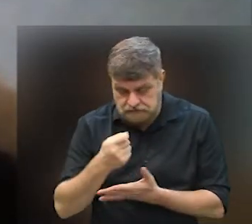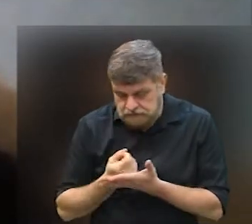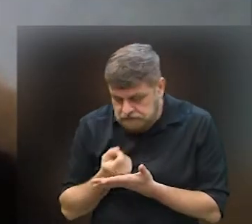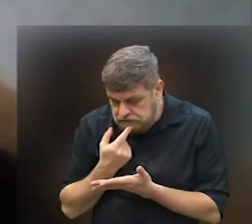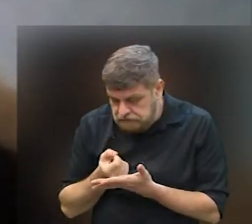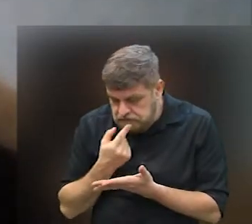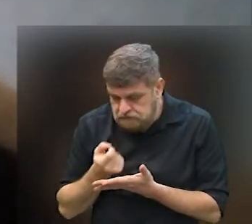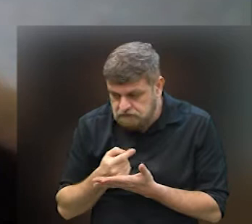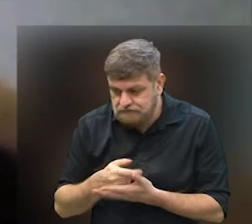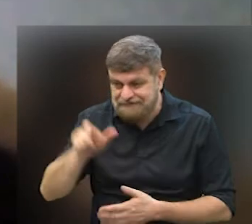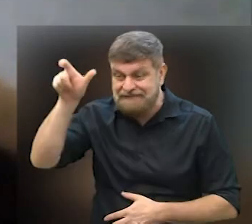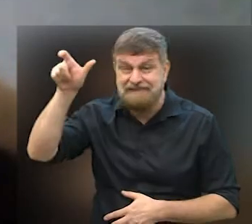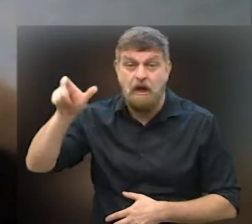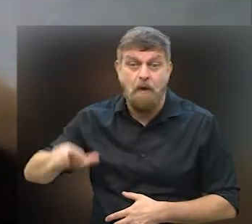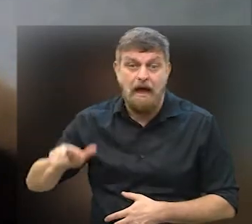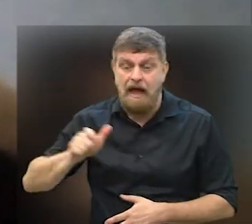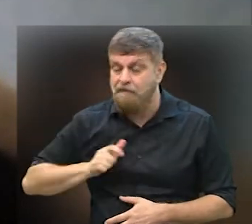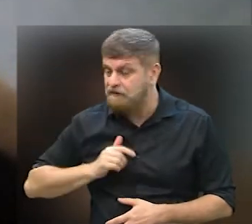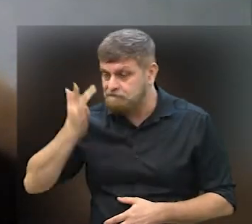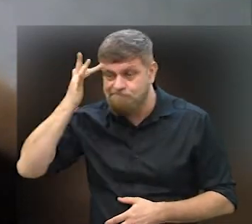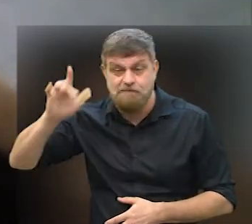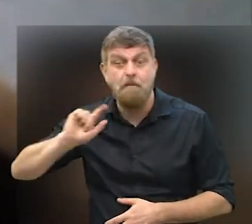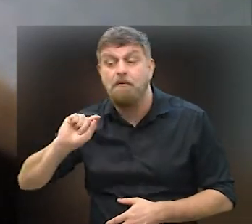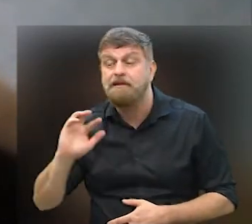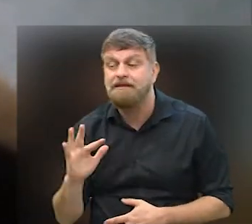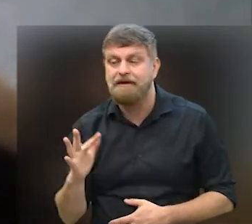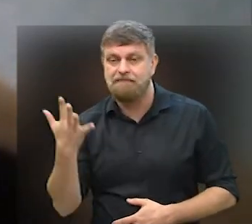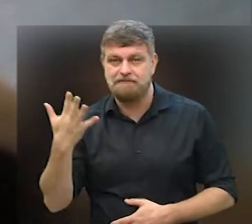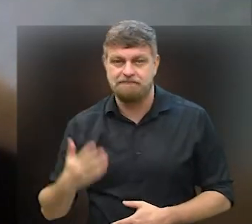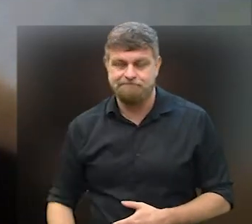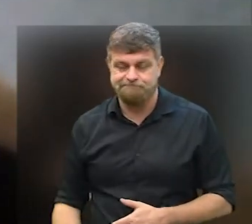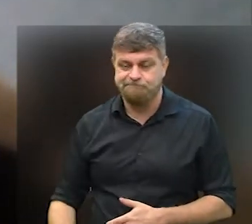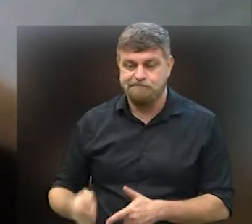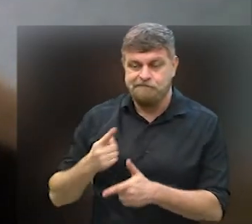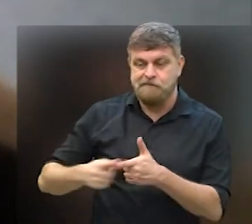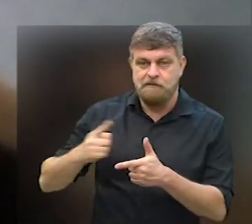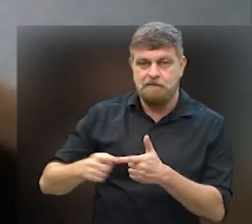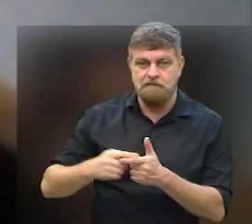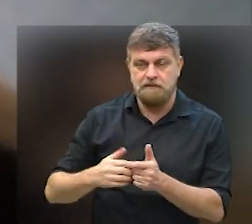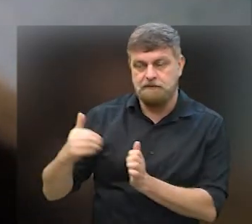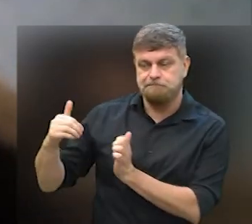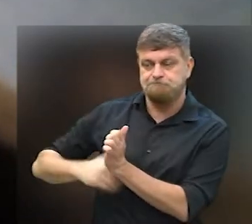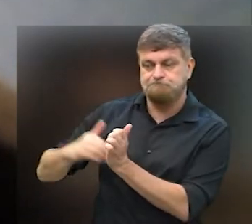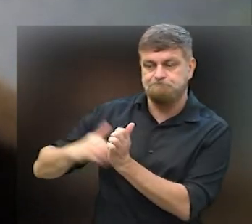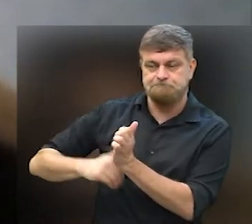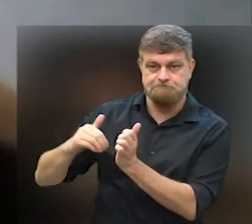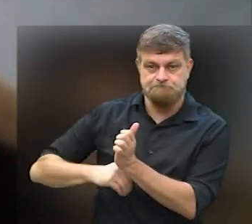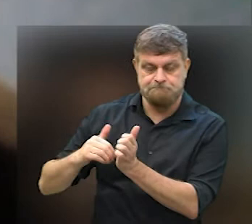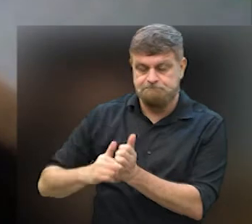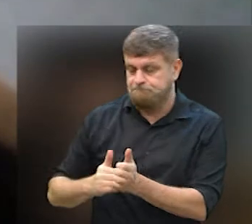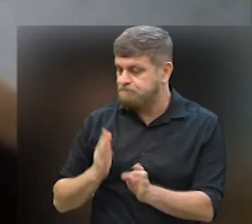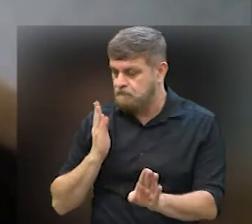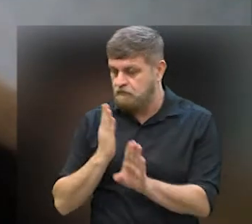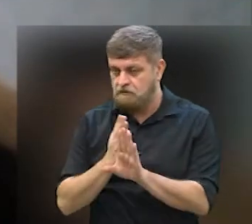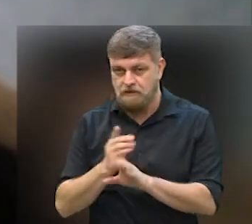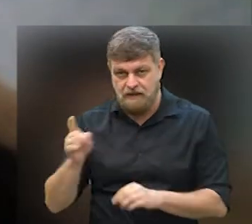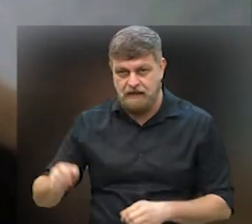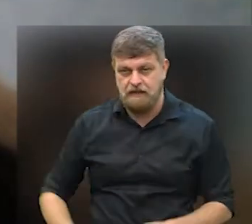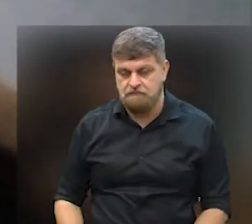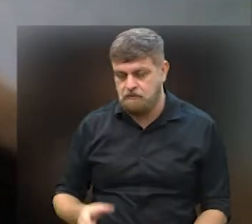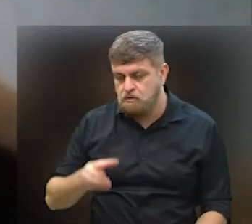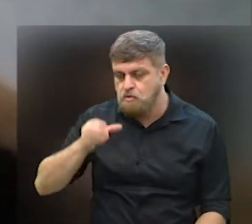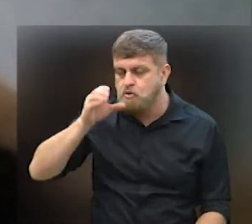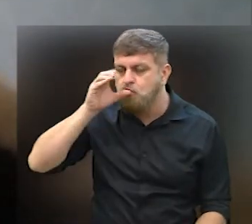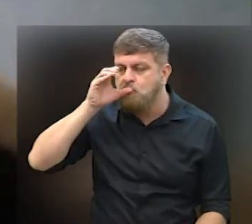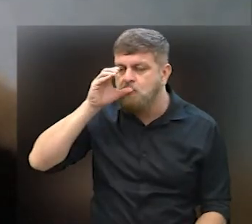corticoide. Tá. E aí isso poderia estar camuflando o meu problema de saúde. No entanto, ela ministrou um